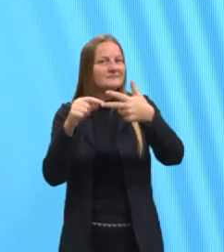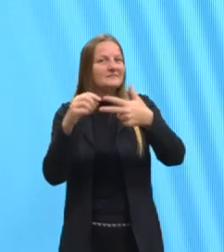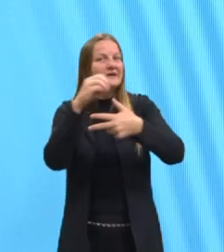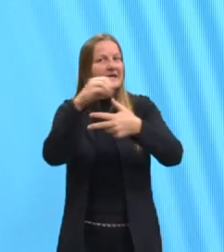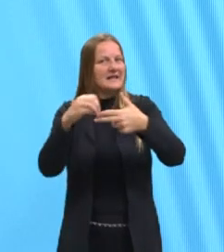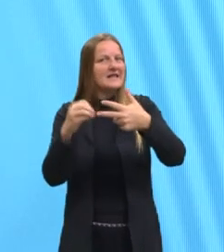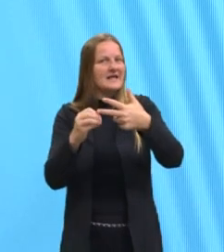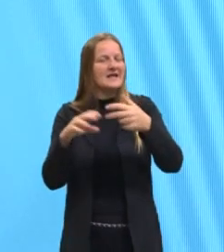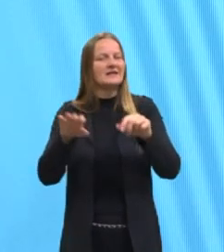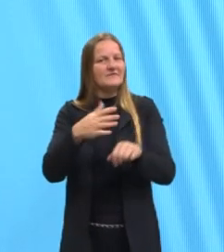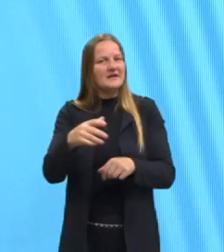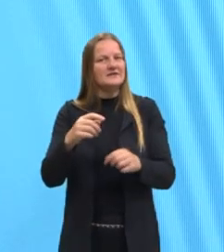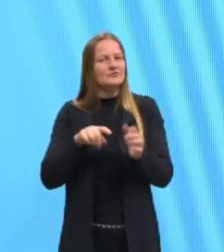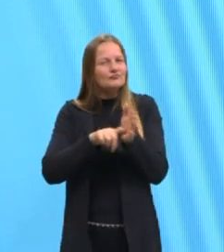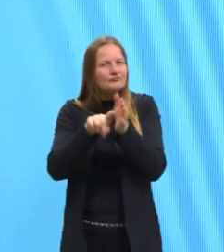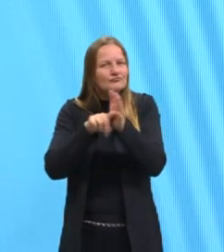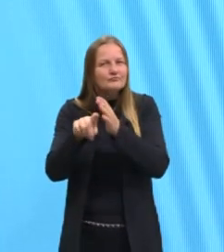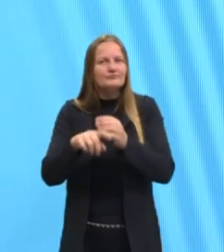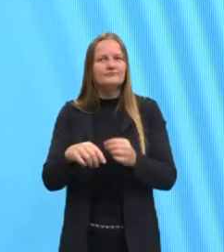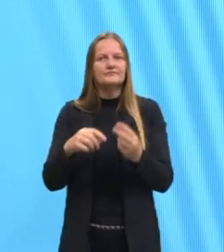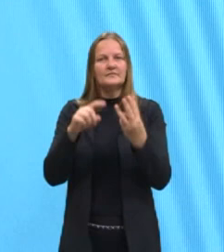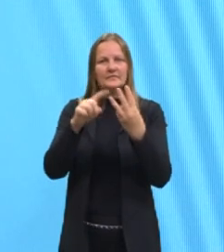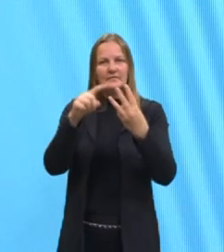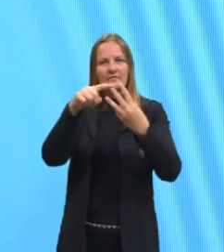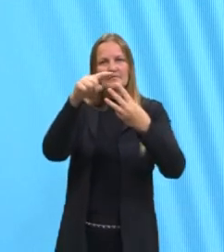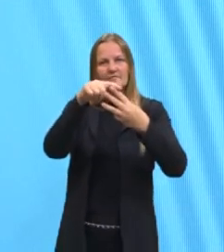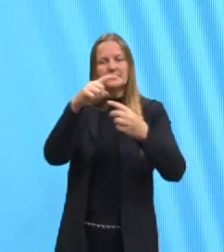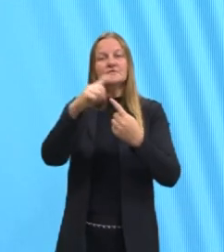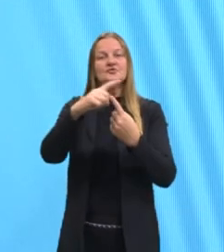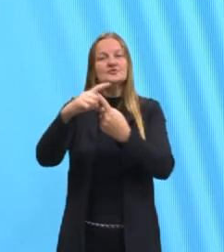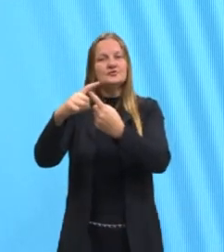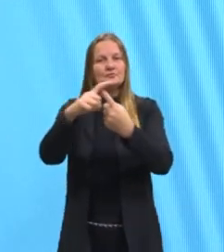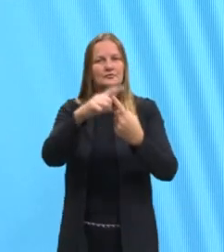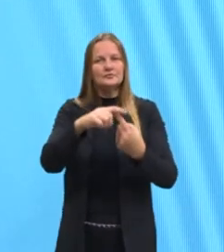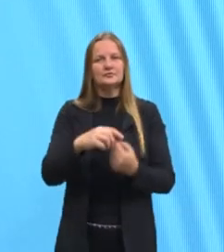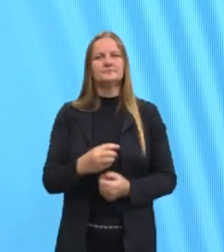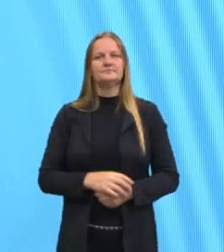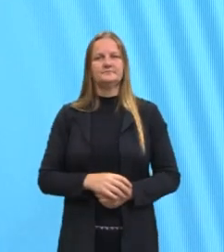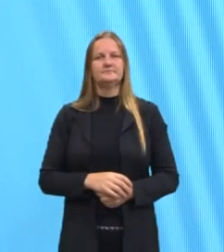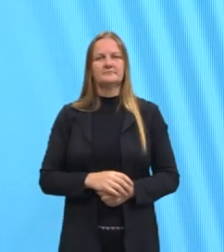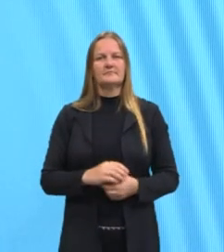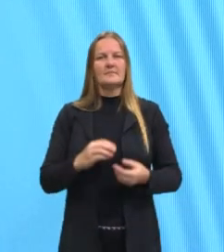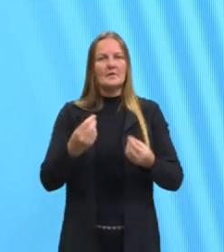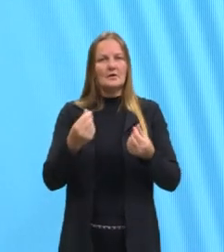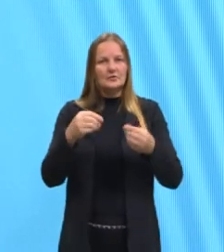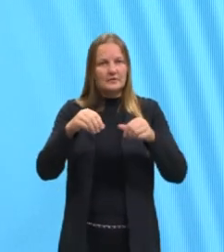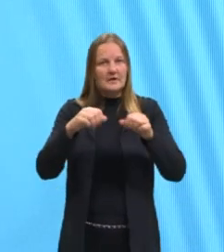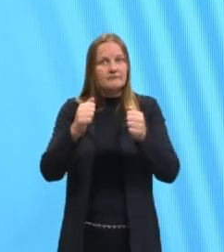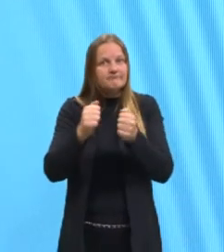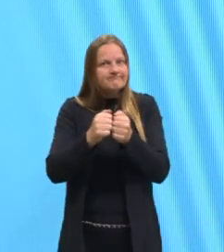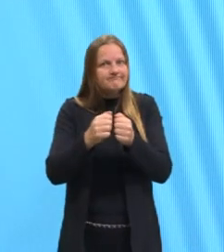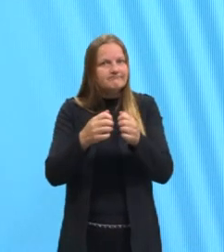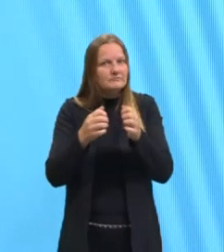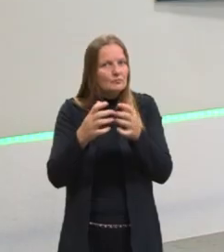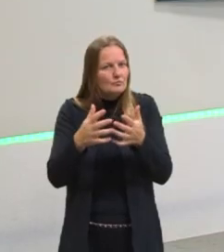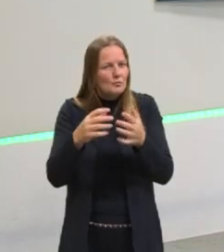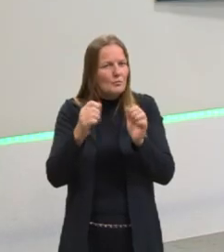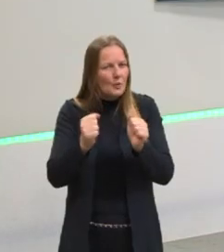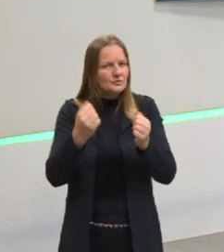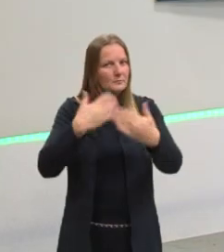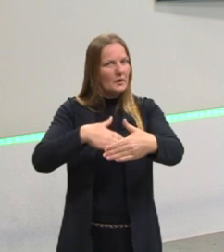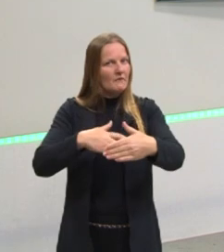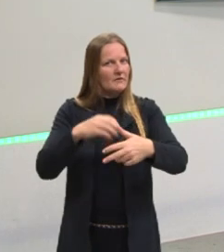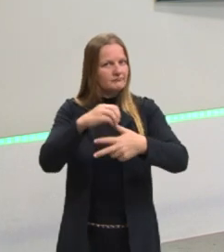questãozinha aí ó Exatamente isso né mata de Igapó mata de Várzea e mata de terra firme pode aparecer na tua